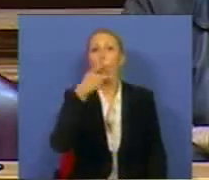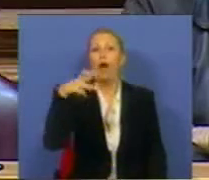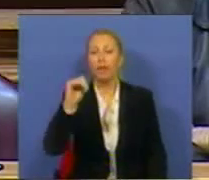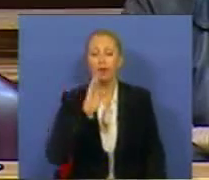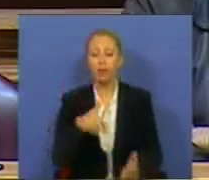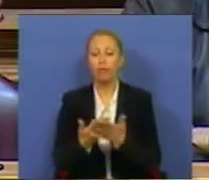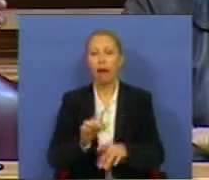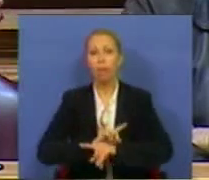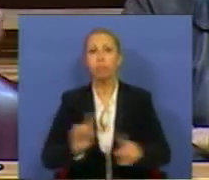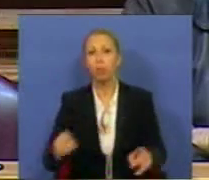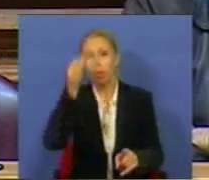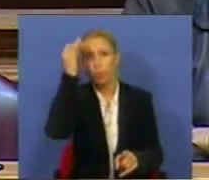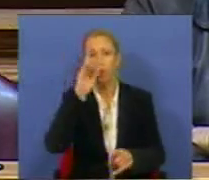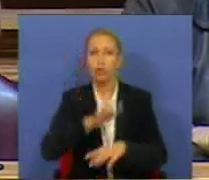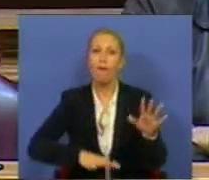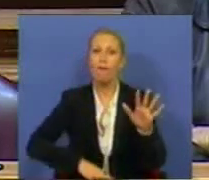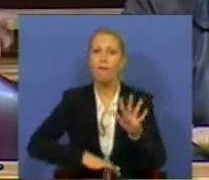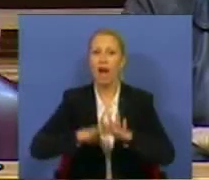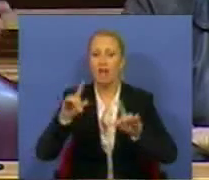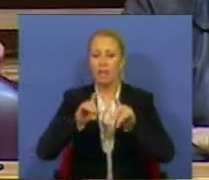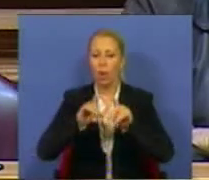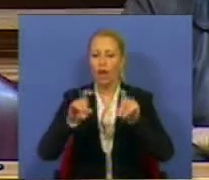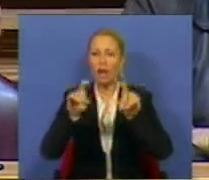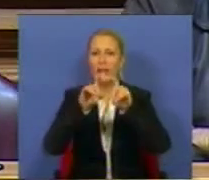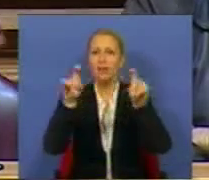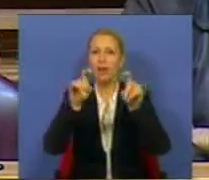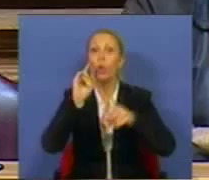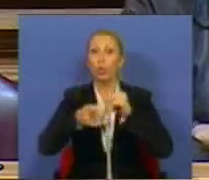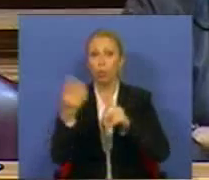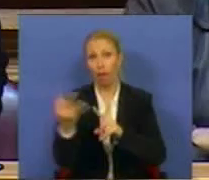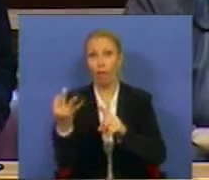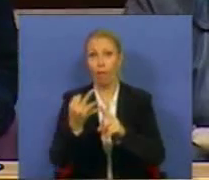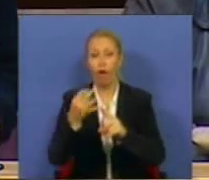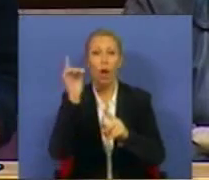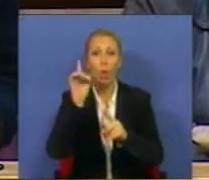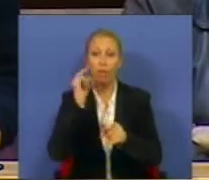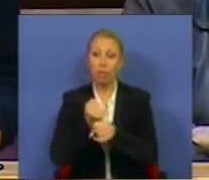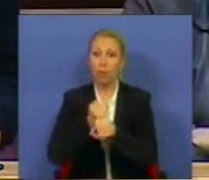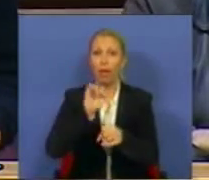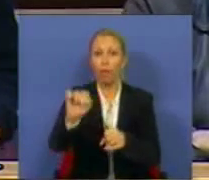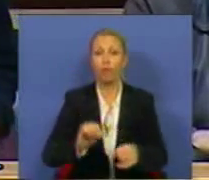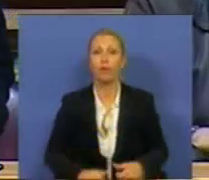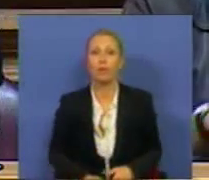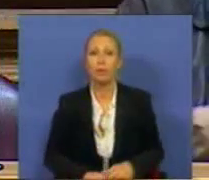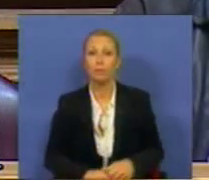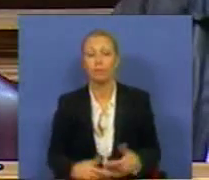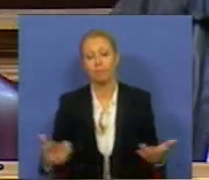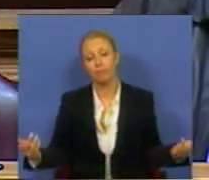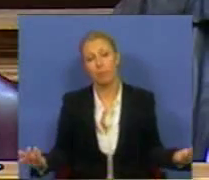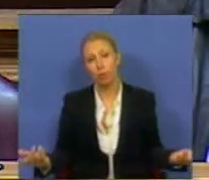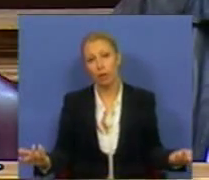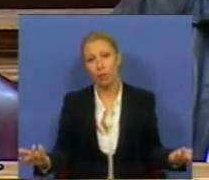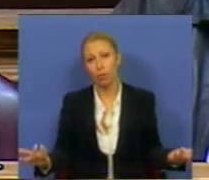os professores fossem classificados por aquilo que de facto é a qualidade do seu desempenho. É isso mesmo. E,